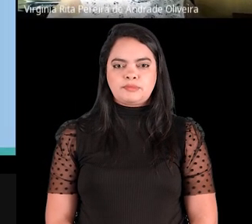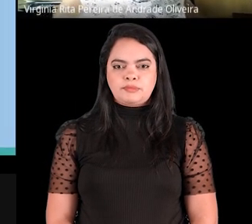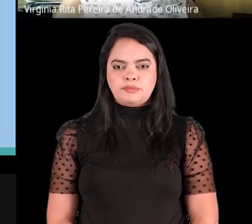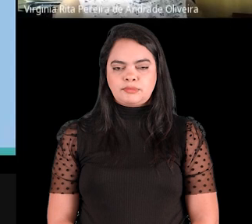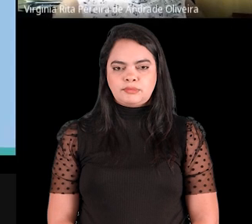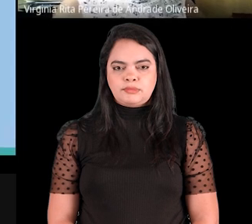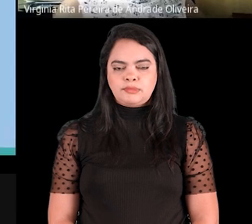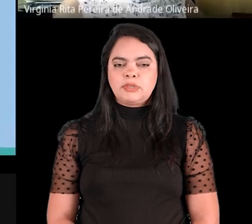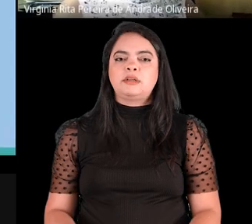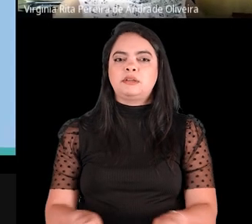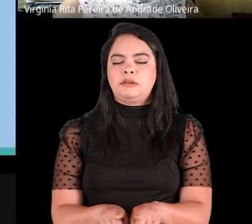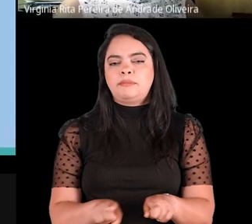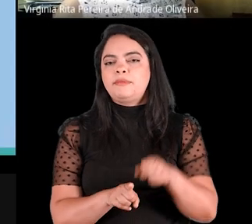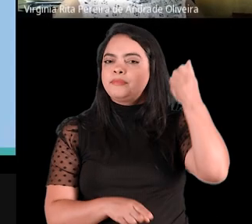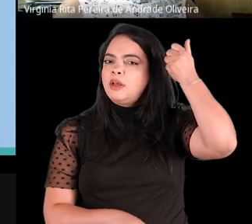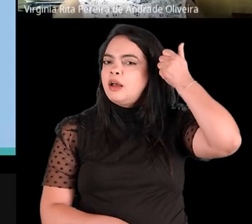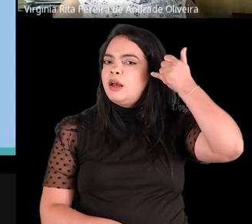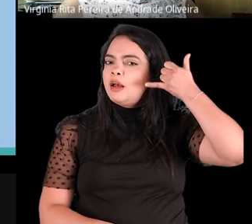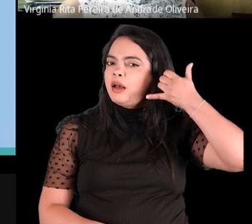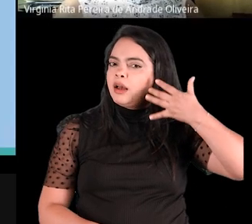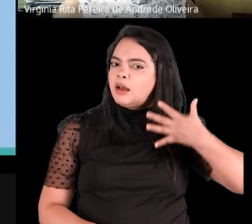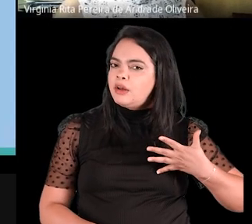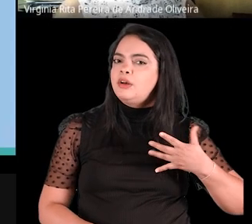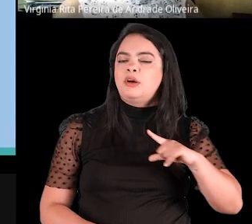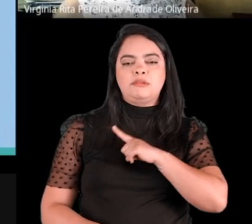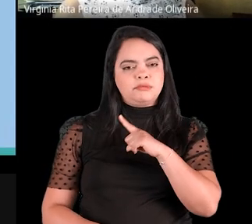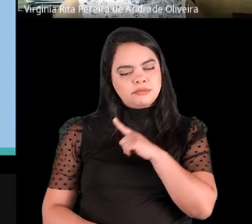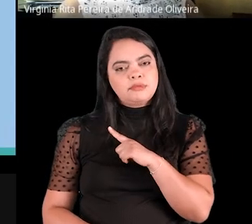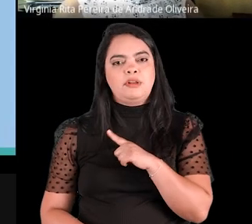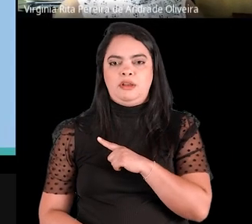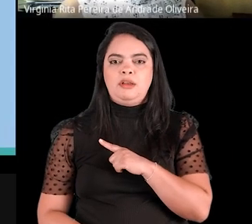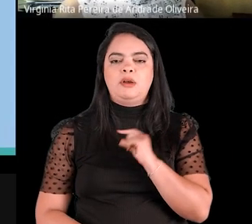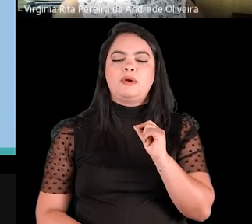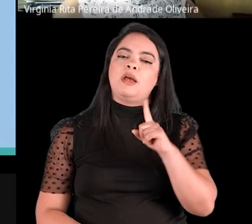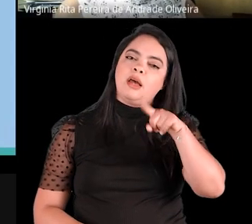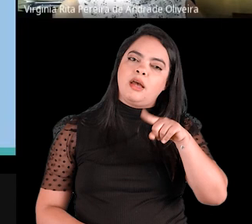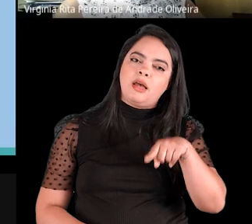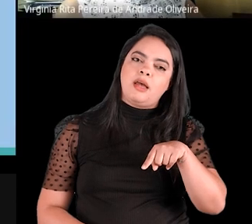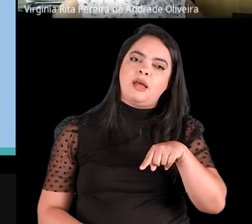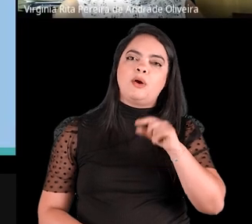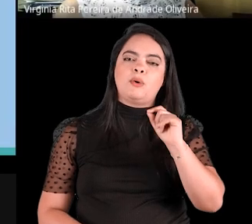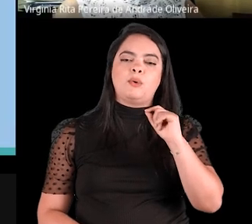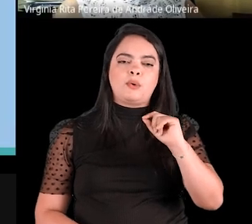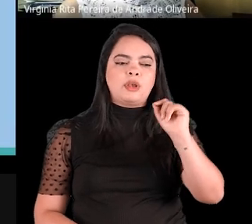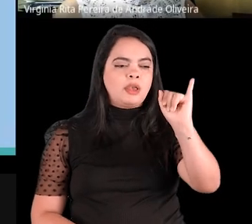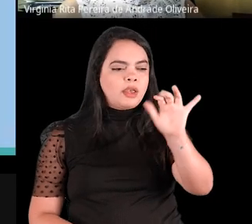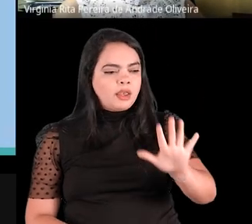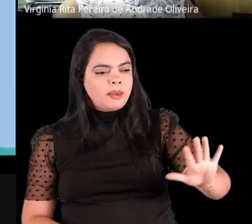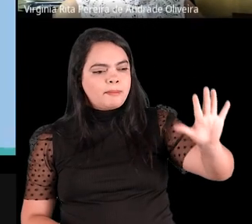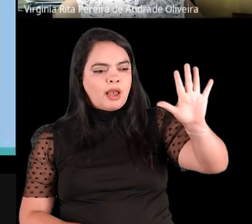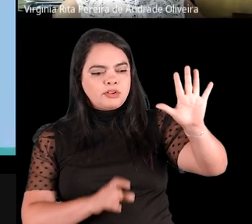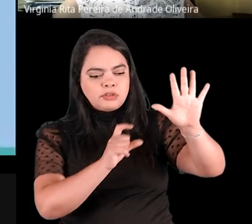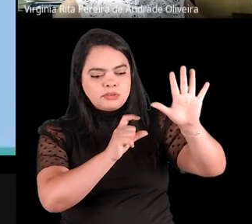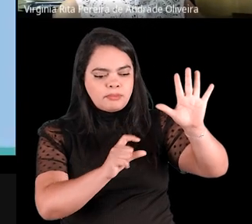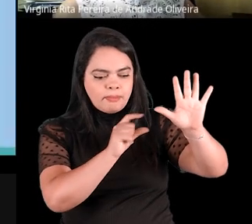E aí a audiodescrição aparece como esse recurso, né? Que trata-se de um recurso que traduz imagens em palavras, permitindo